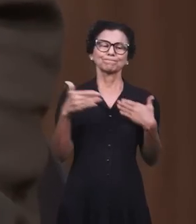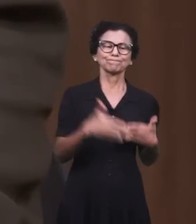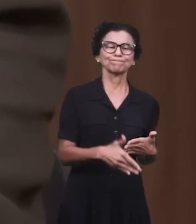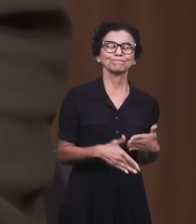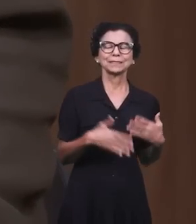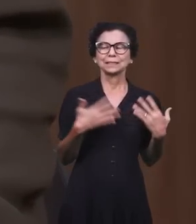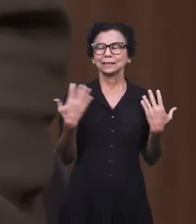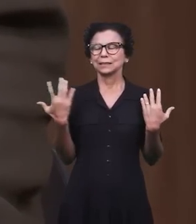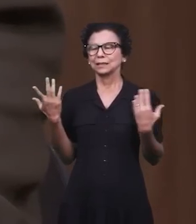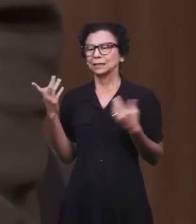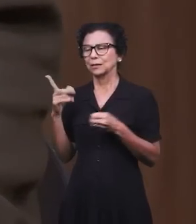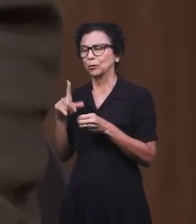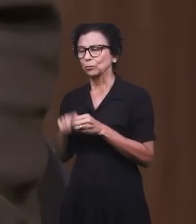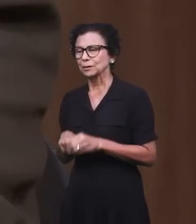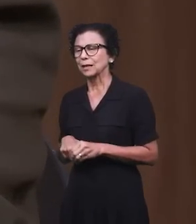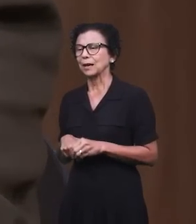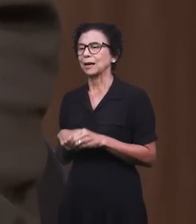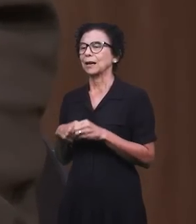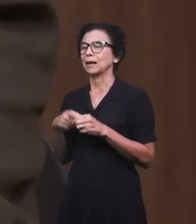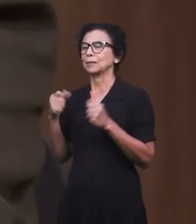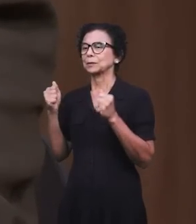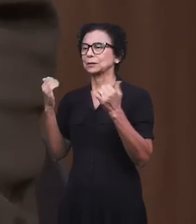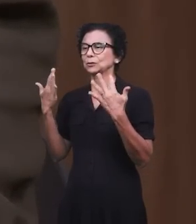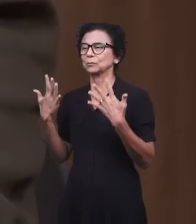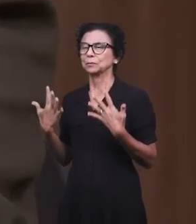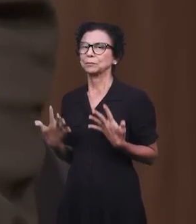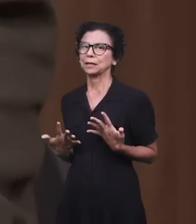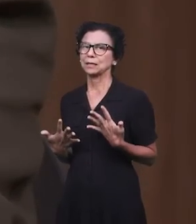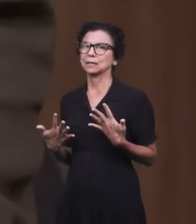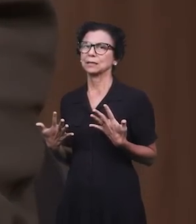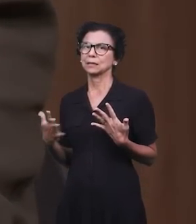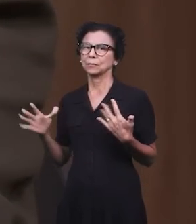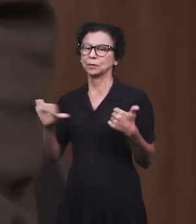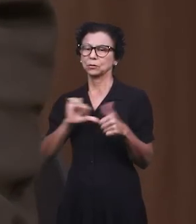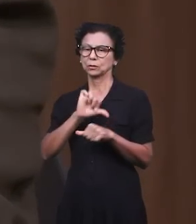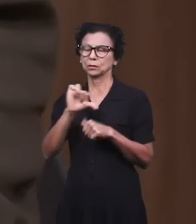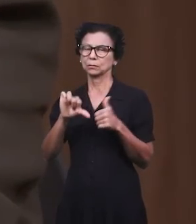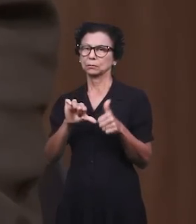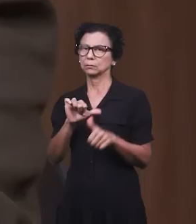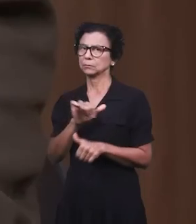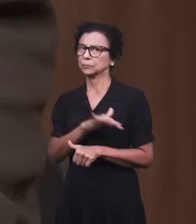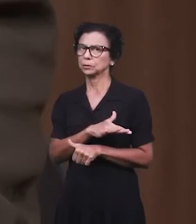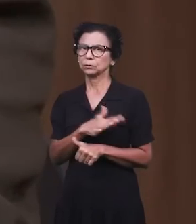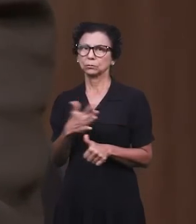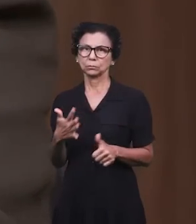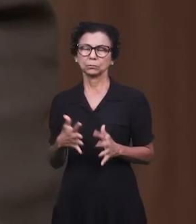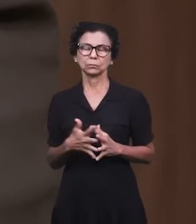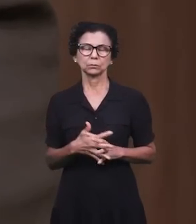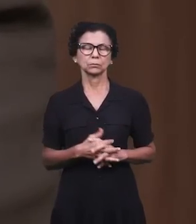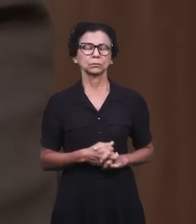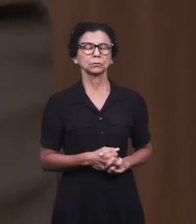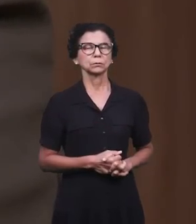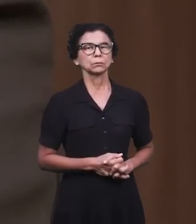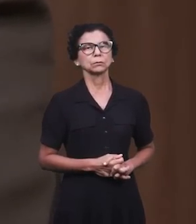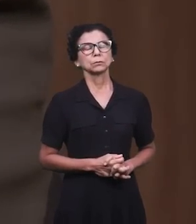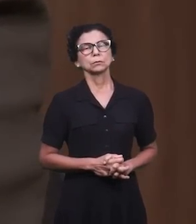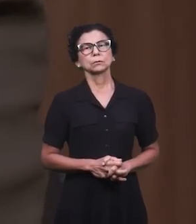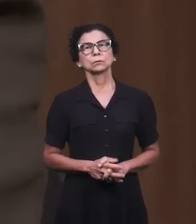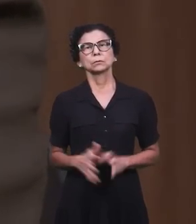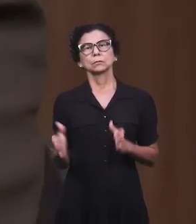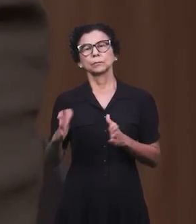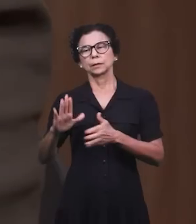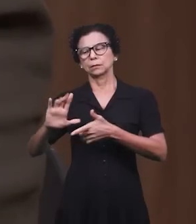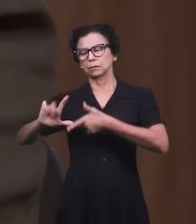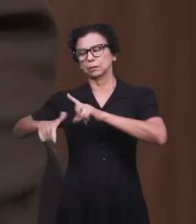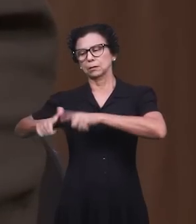bênção, mas a restauração ela precisa ser feita. Todo o processo ali em Israel, você vai ver em algum momento ali os patriarcas